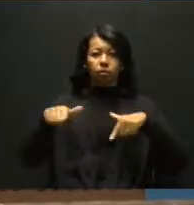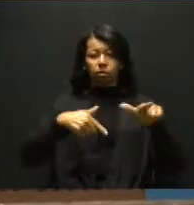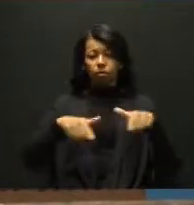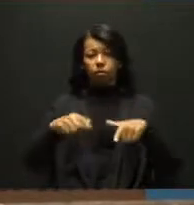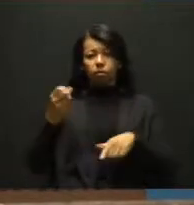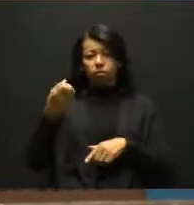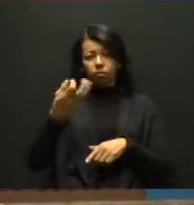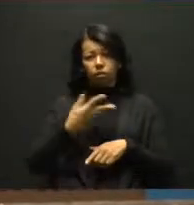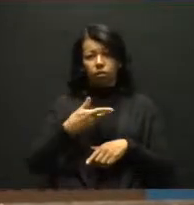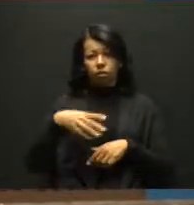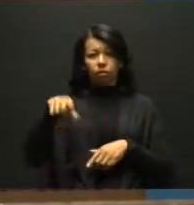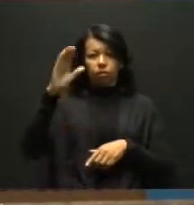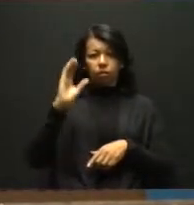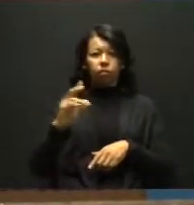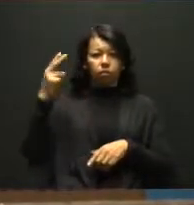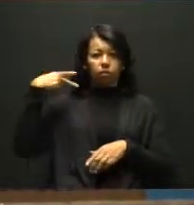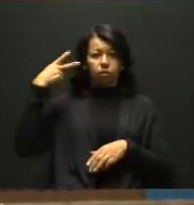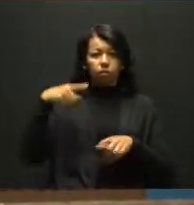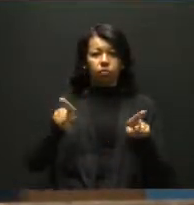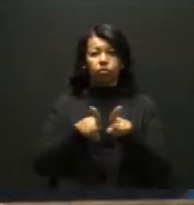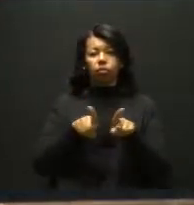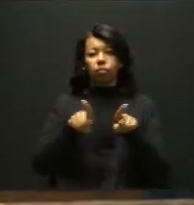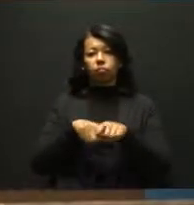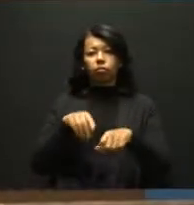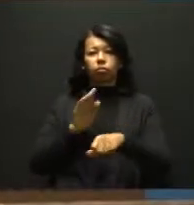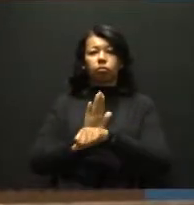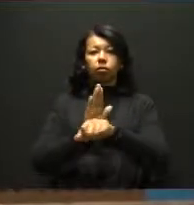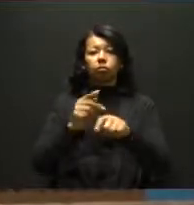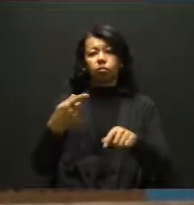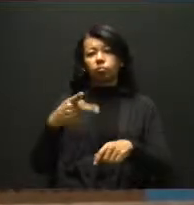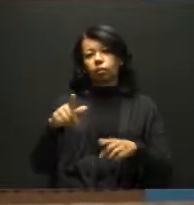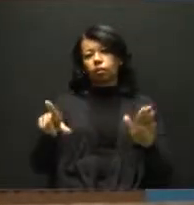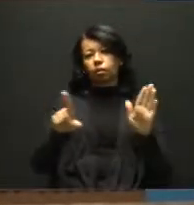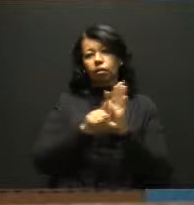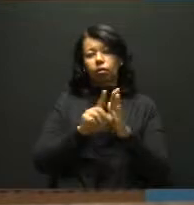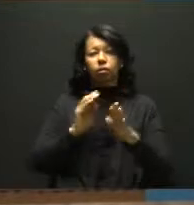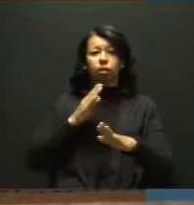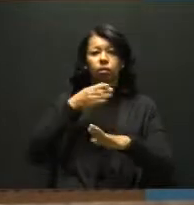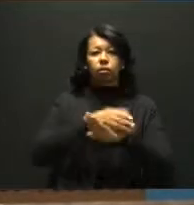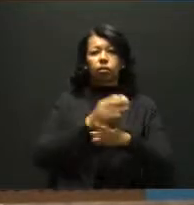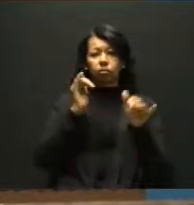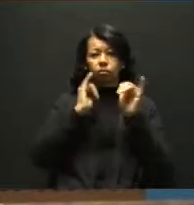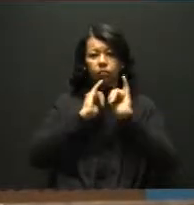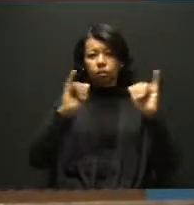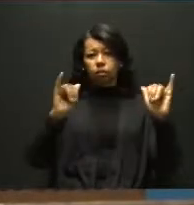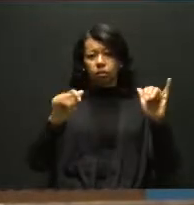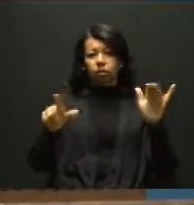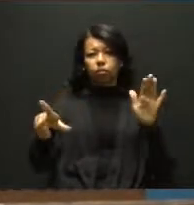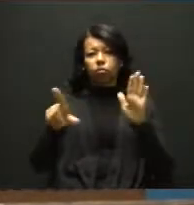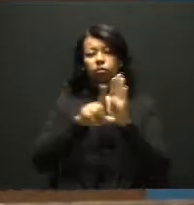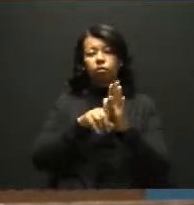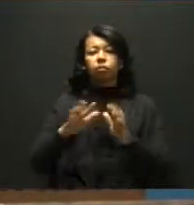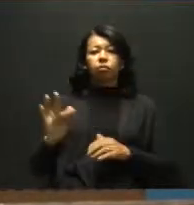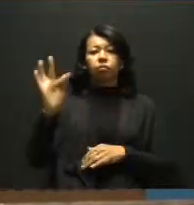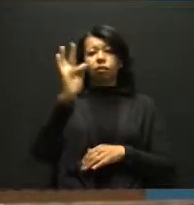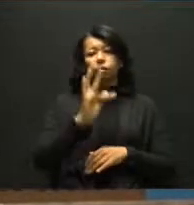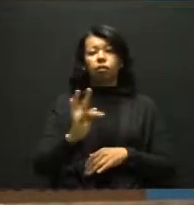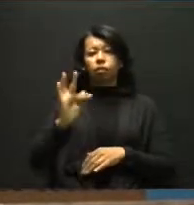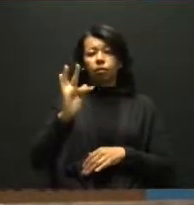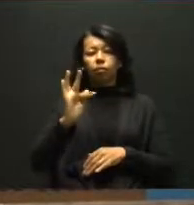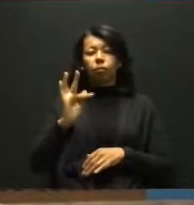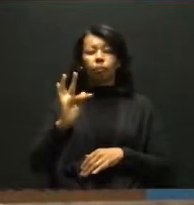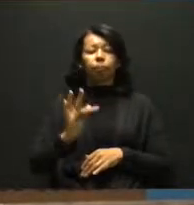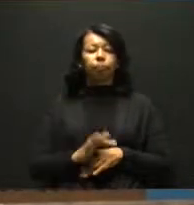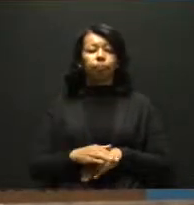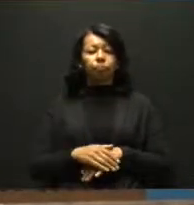qualidade de cidadão e vereadores também são parados pela lei de acesso à informação lei federal 12 527 de 18 de novembro de 2011